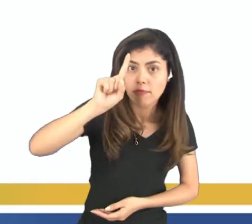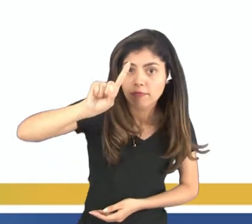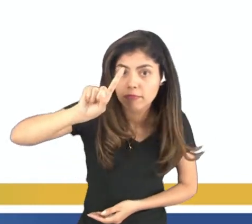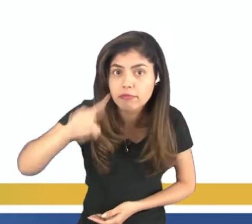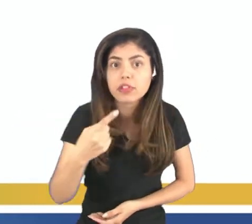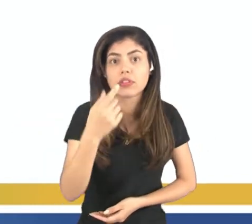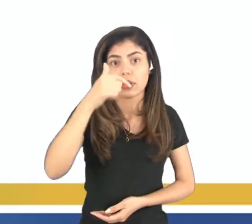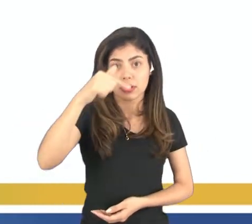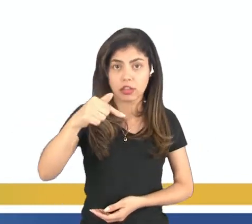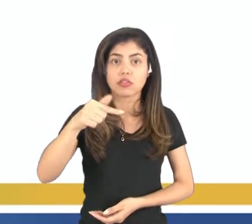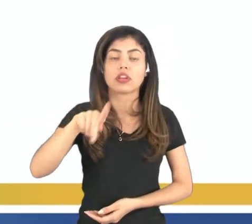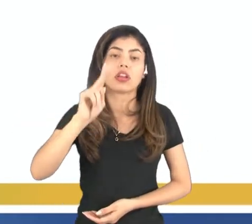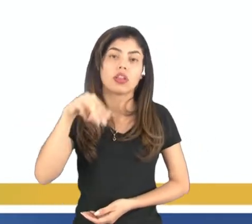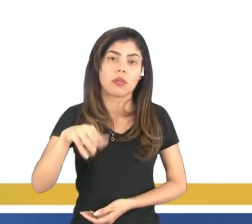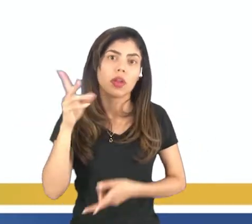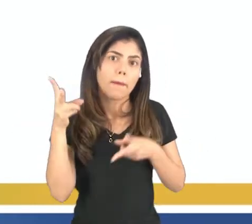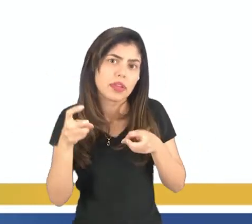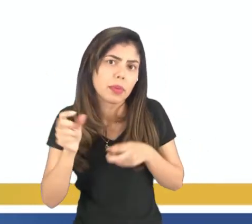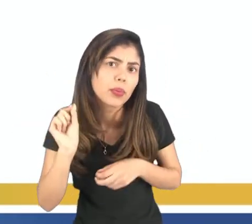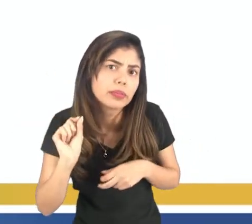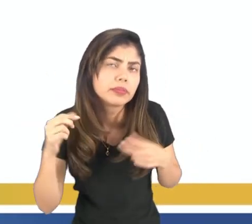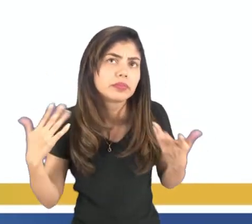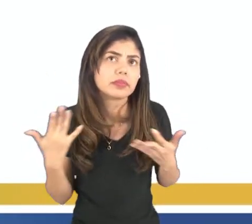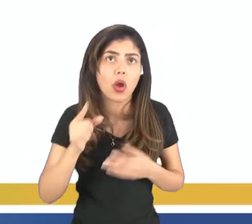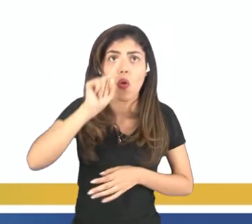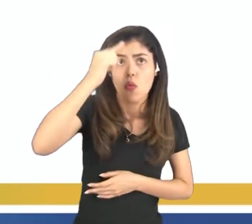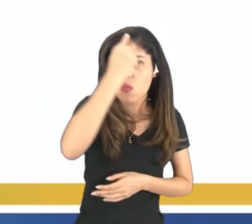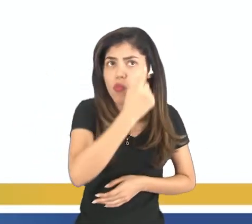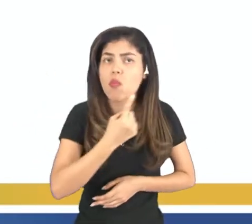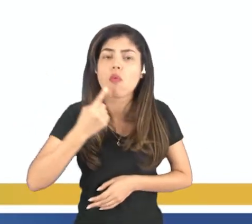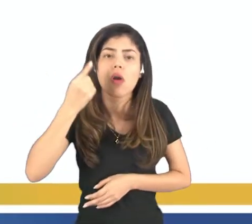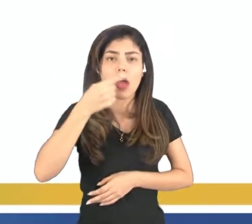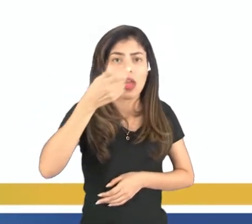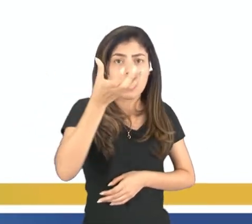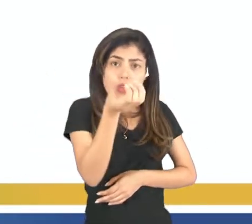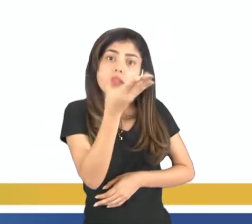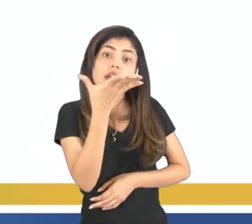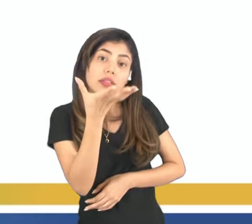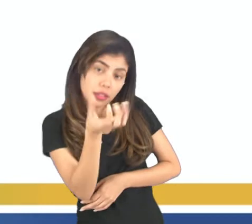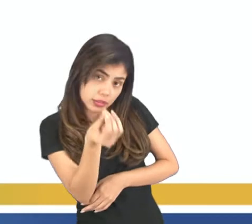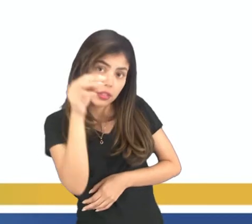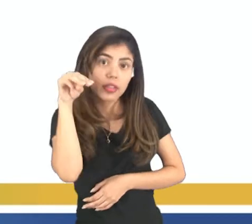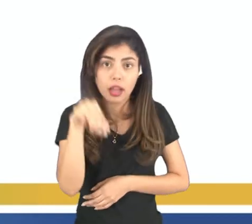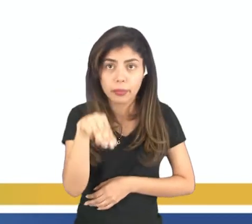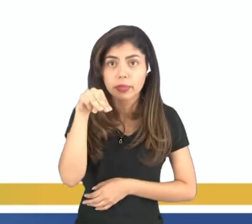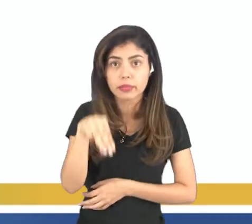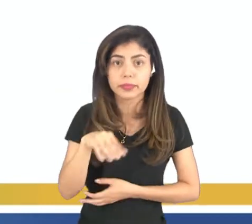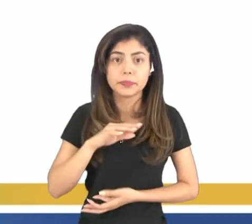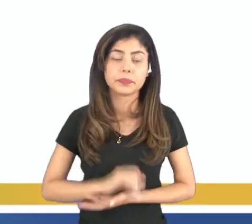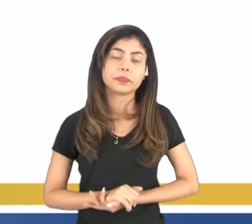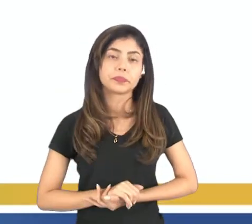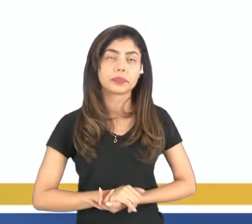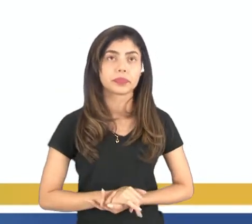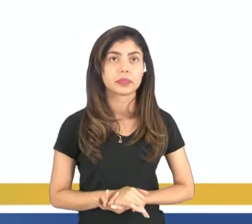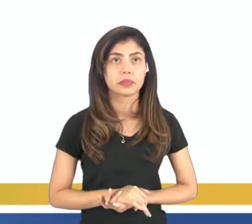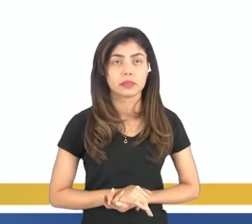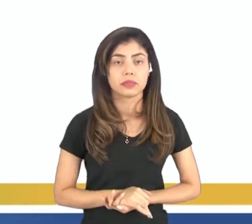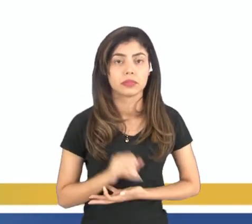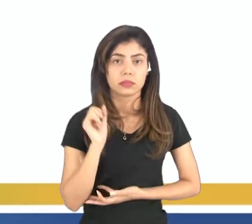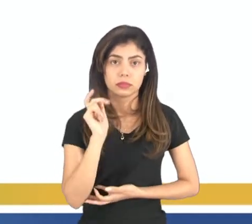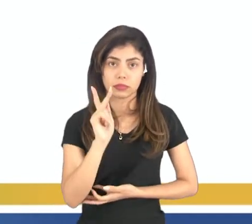1,7 km então o que que nós temos que perceber o que uma hora tem exatamente 60 minutos